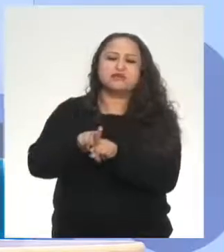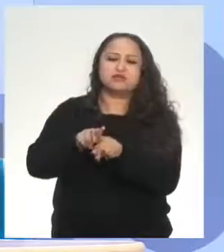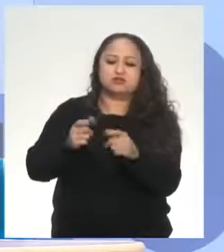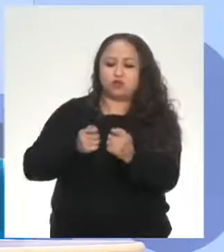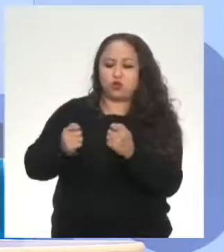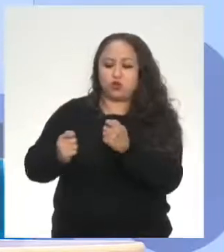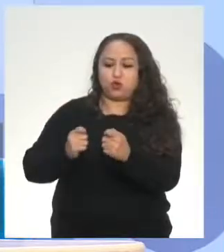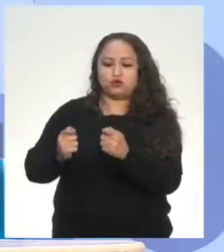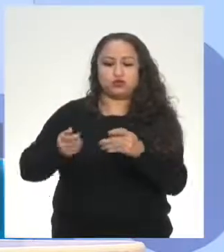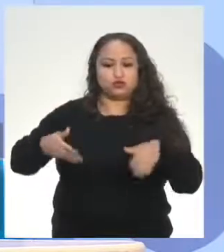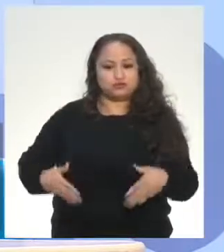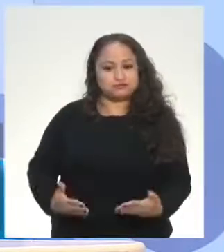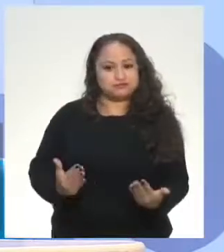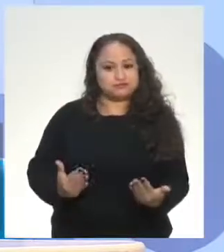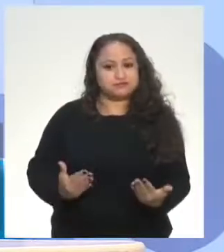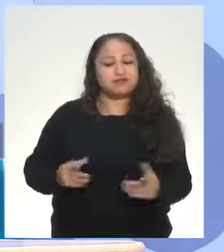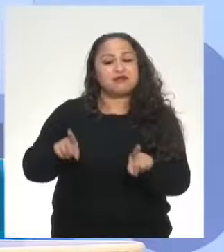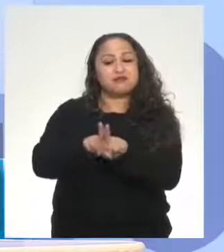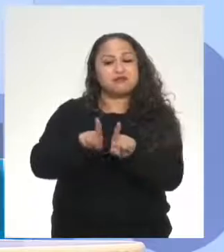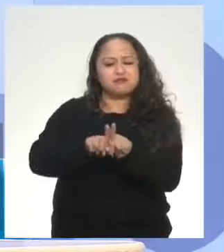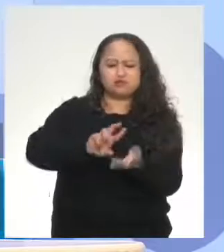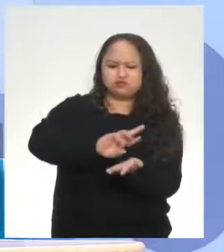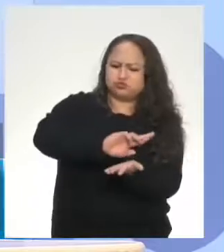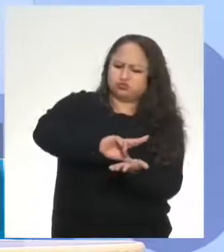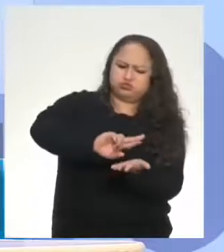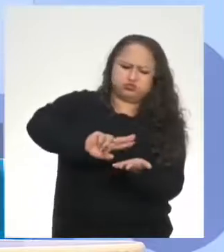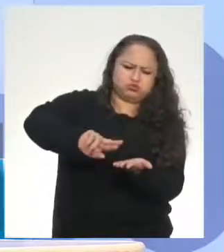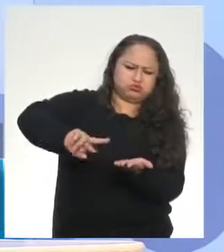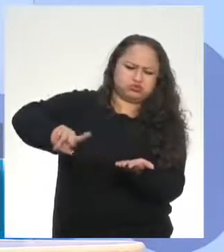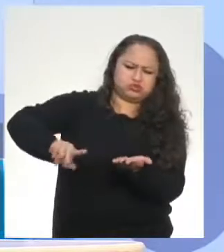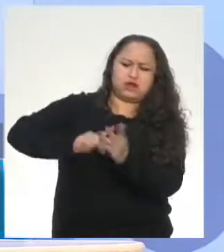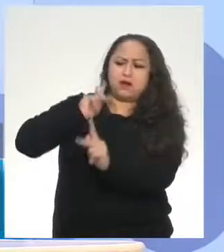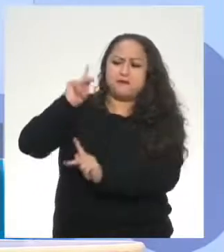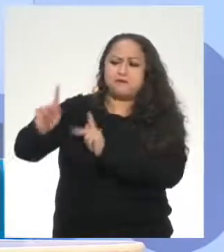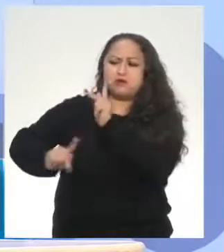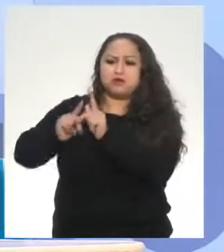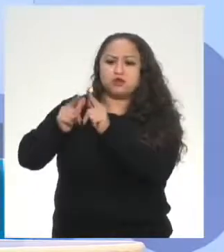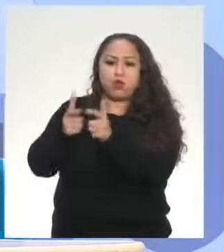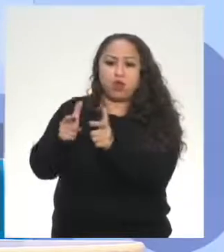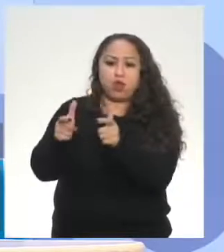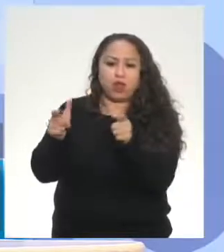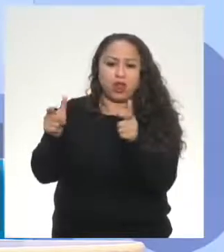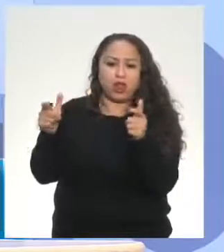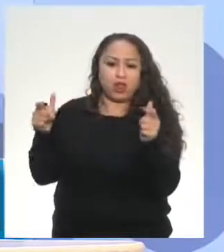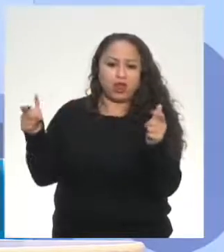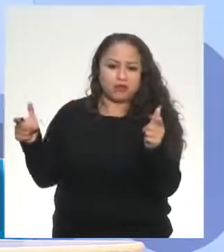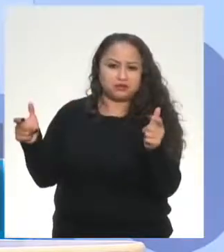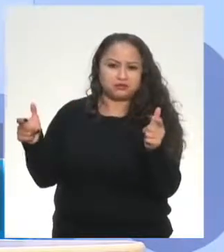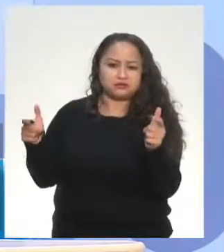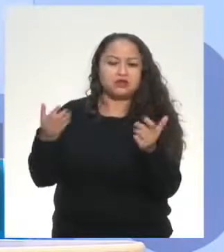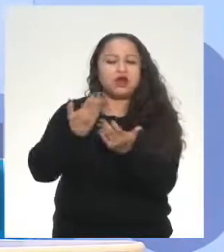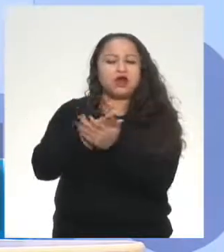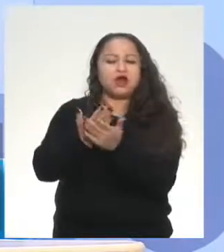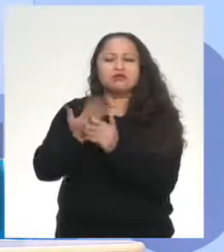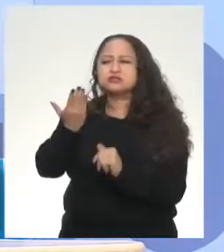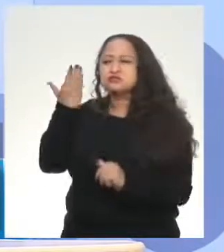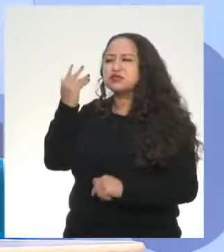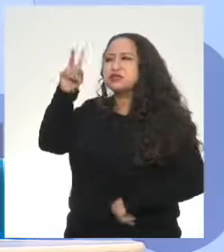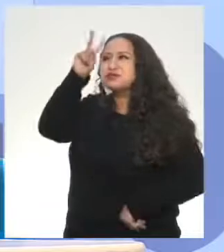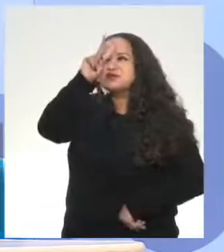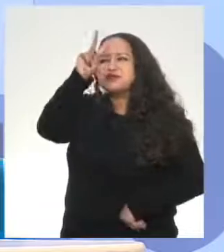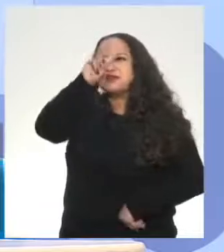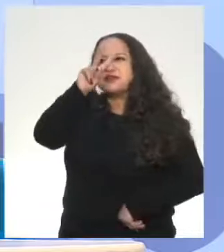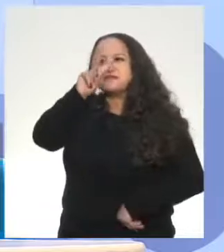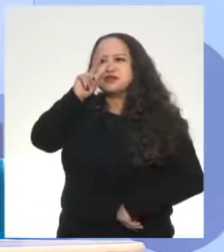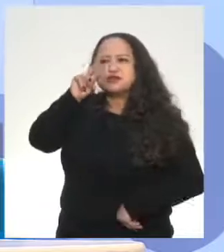né? Uma série de outras questões aí que faz com que essas populações cresçam muito. Eu estou lembrando de umas aulas atrás onde você falou da Nigéria,